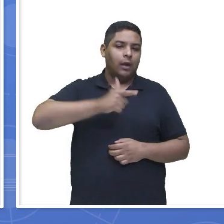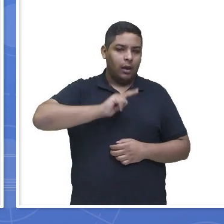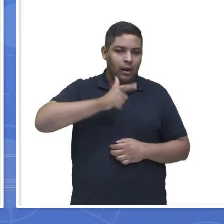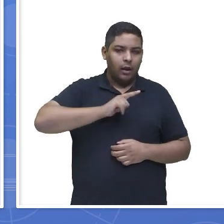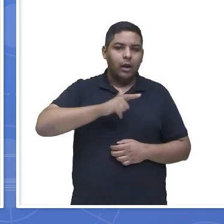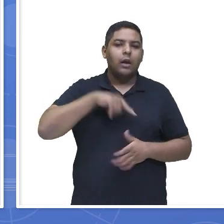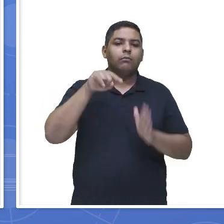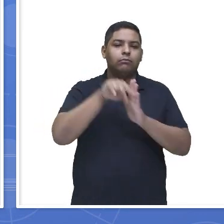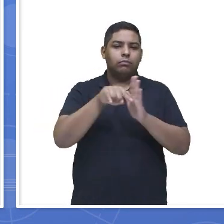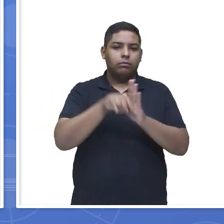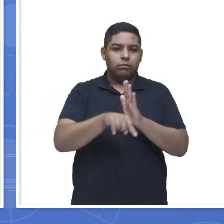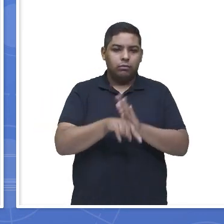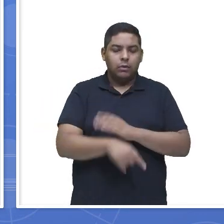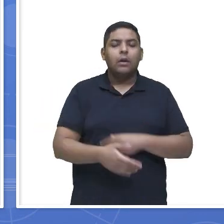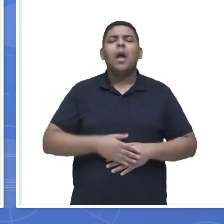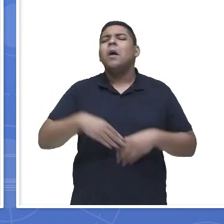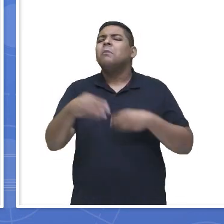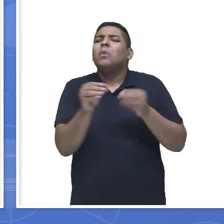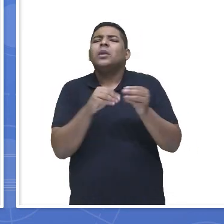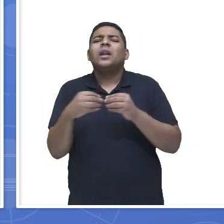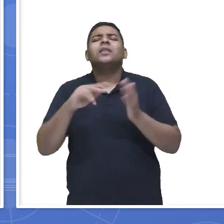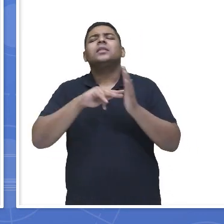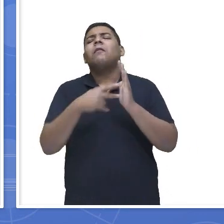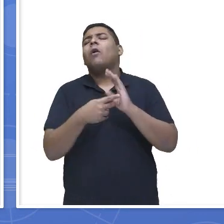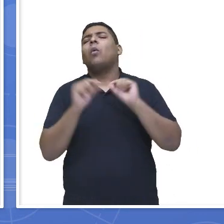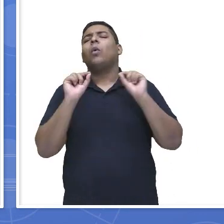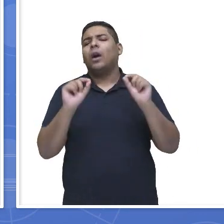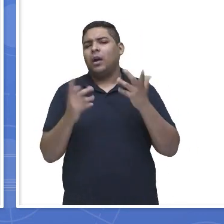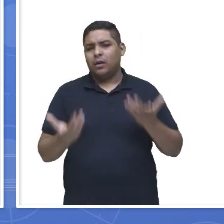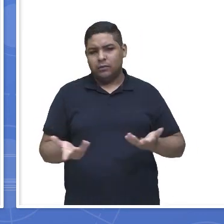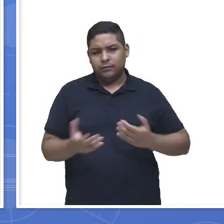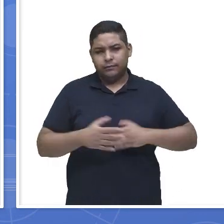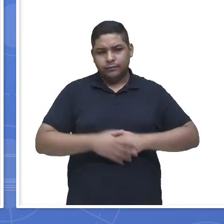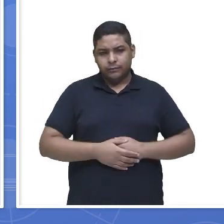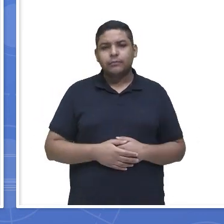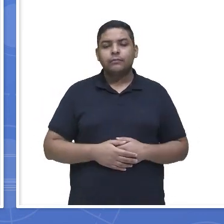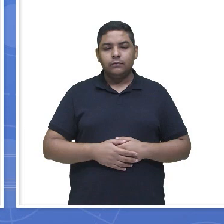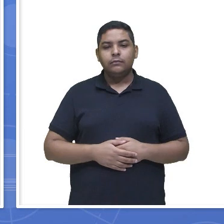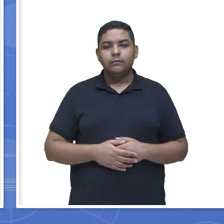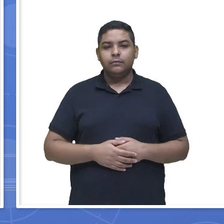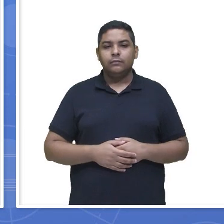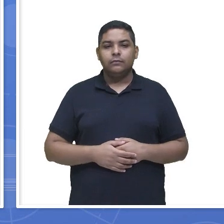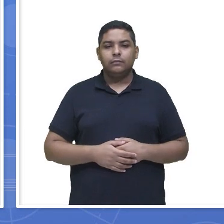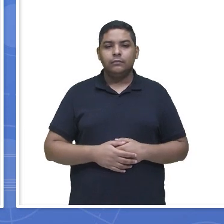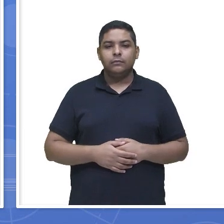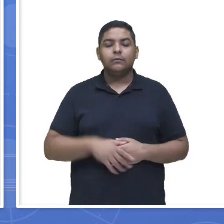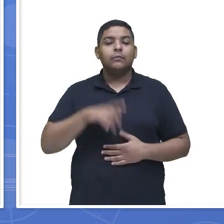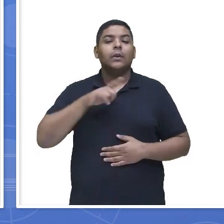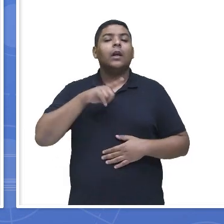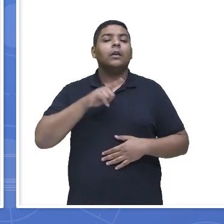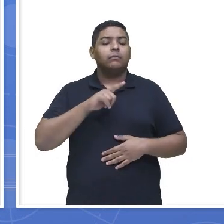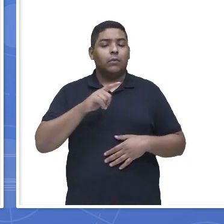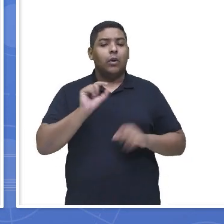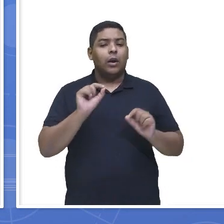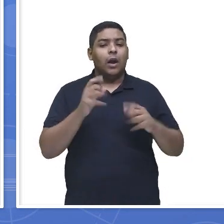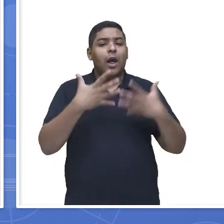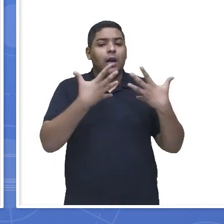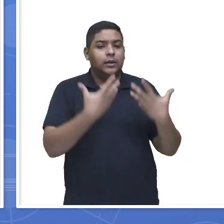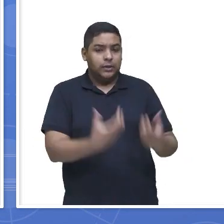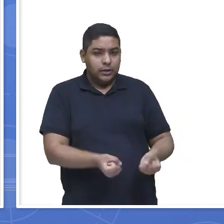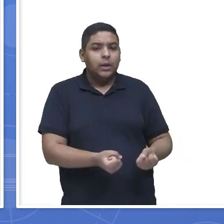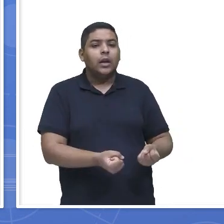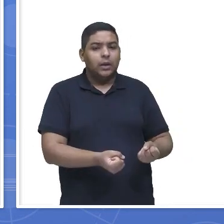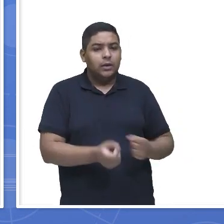é o ceticismo moderado, segunda série? O ceticismo moderado, ele diz o seguinte, ele admite